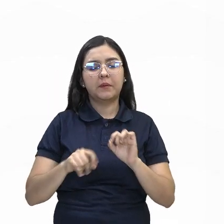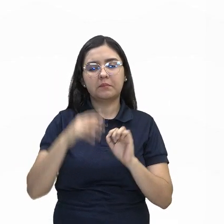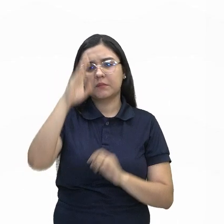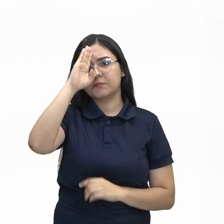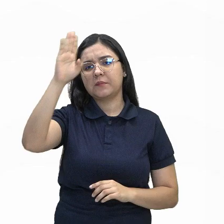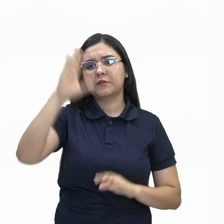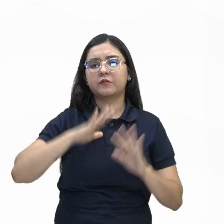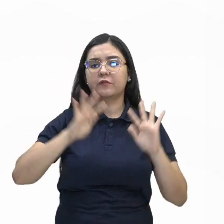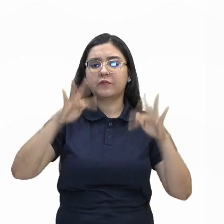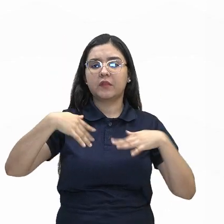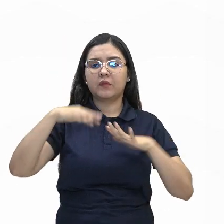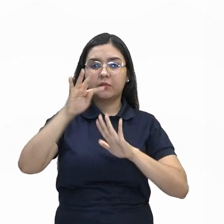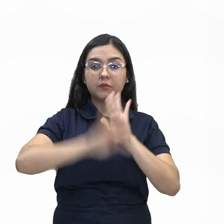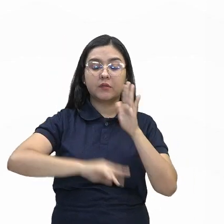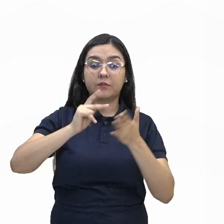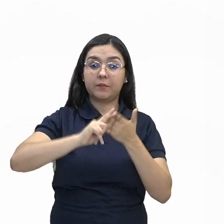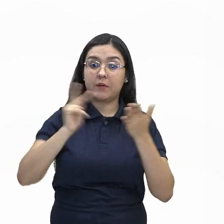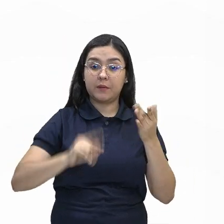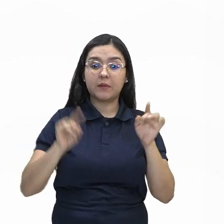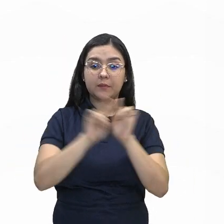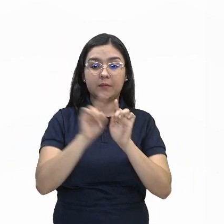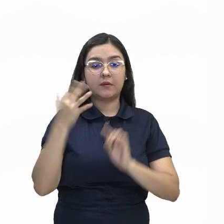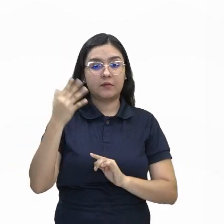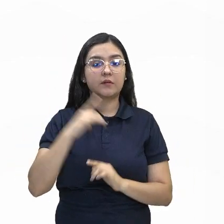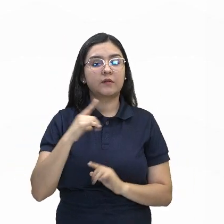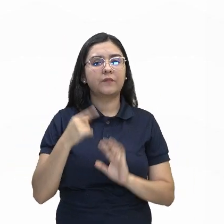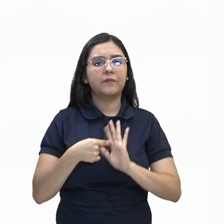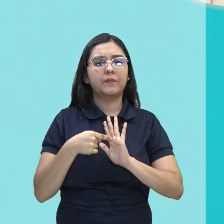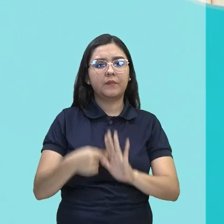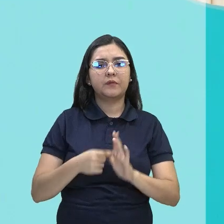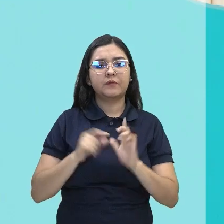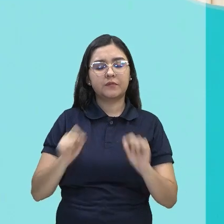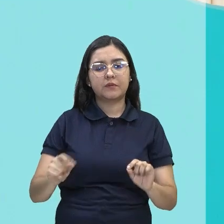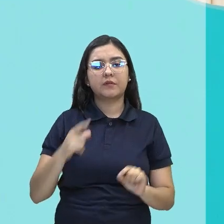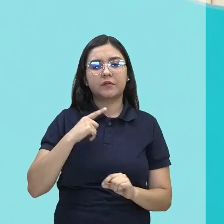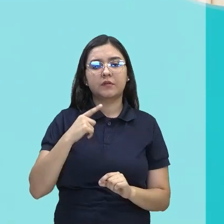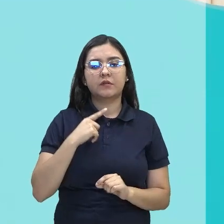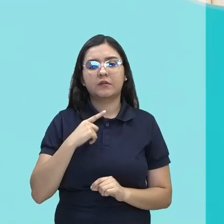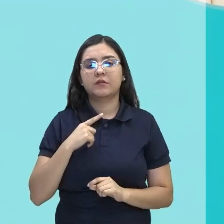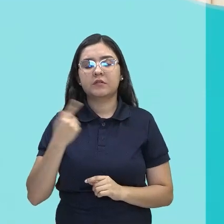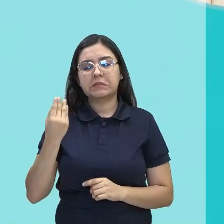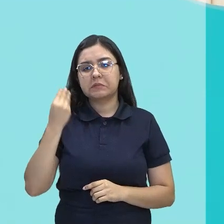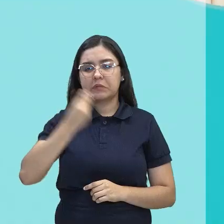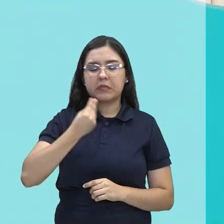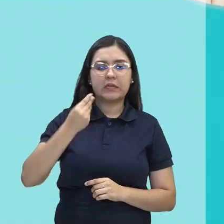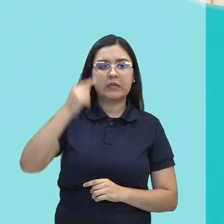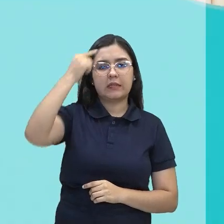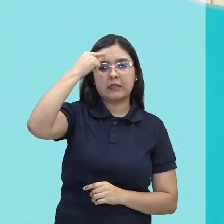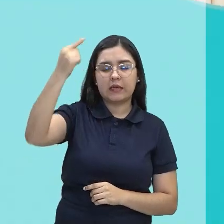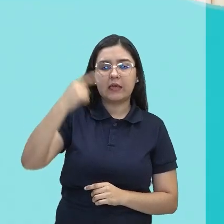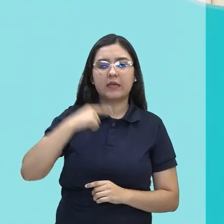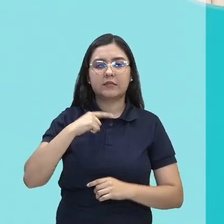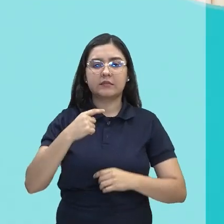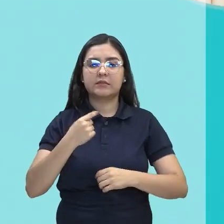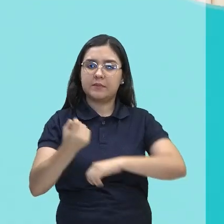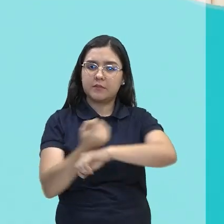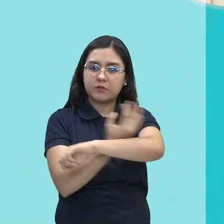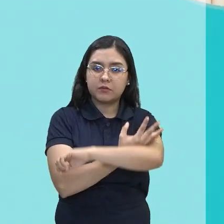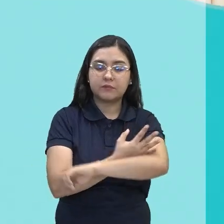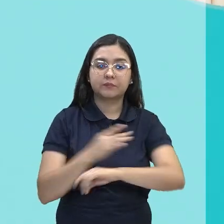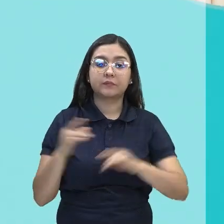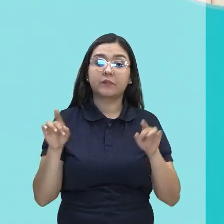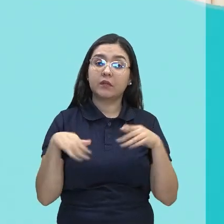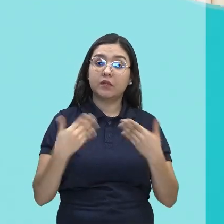no final, né, elas acontecem, e ele vai expressar experiências e ideias, emoções e tudo mais. Isso